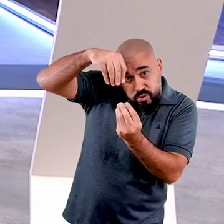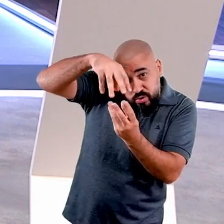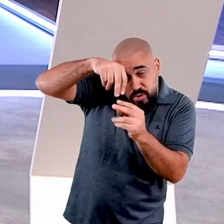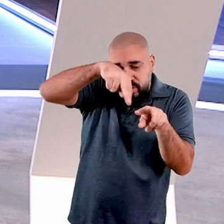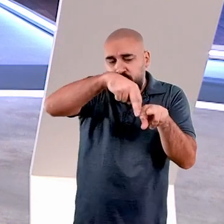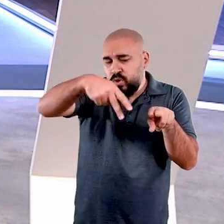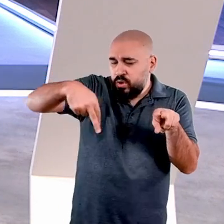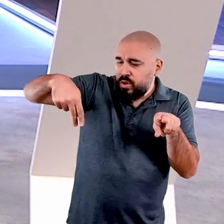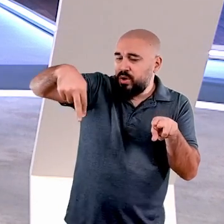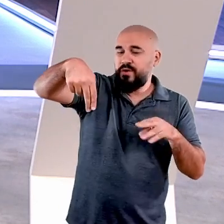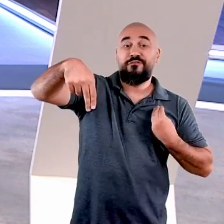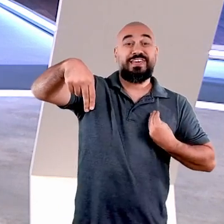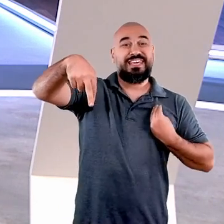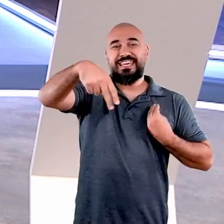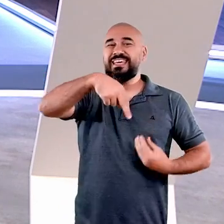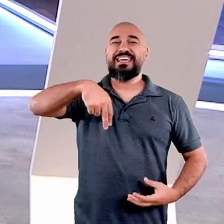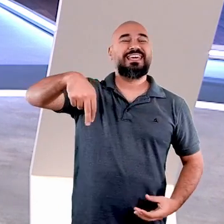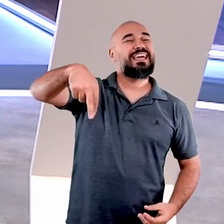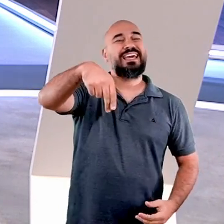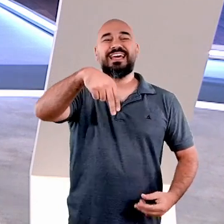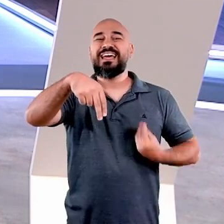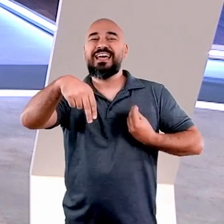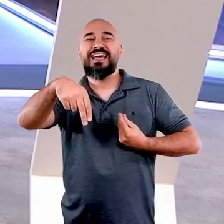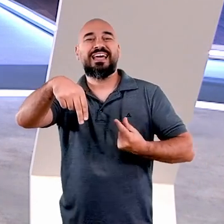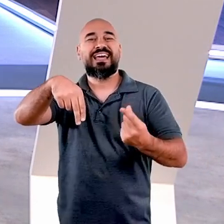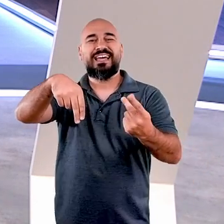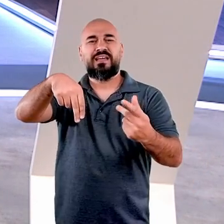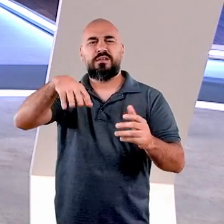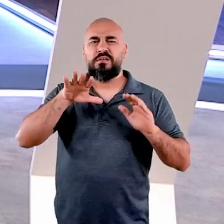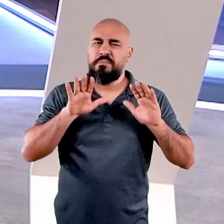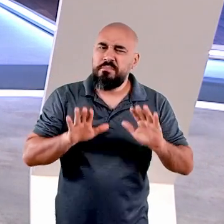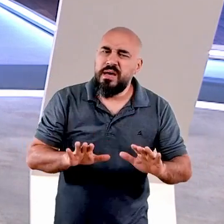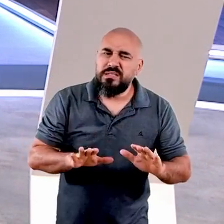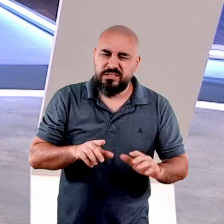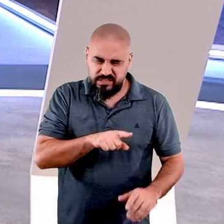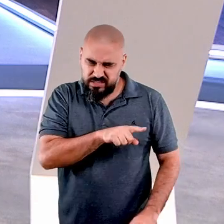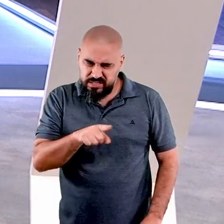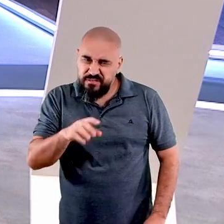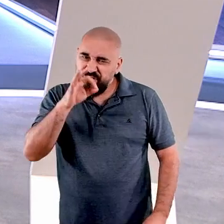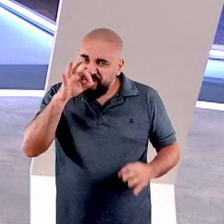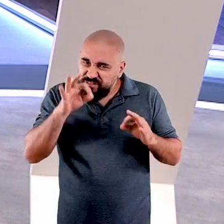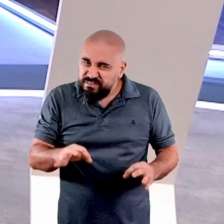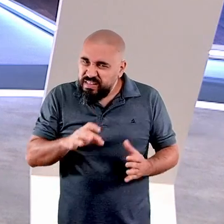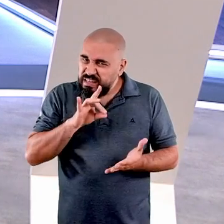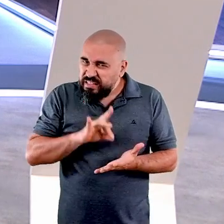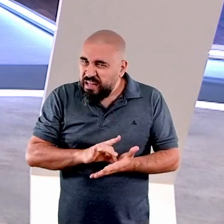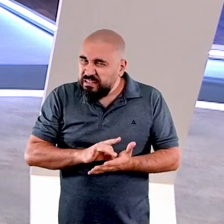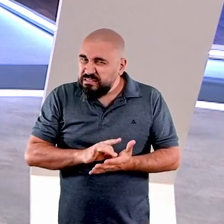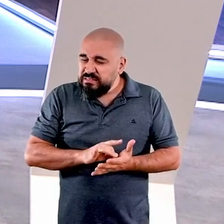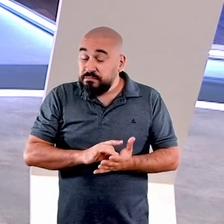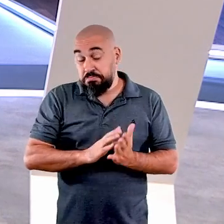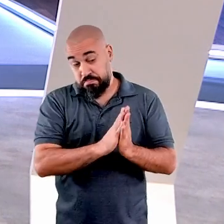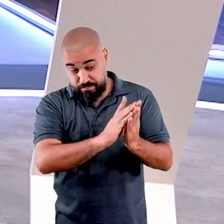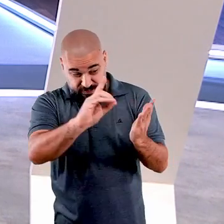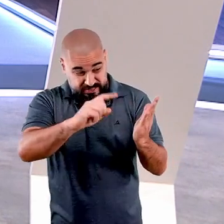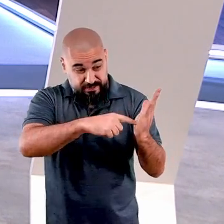sempre. Mas não é bem isso que nós encontramos na Bíblia, na palavra do Senhor. Precisamos ir a ela para entender